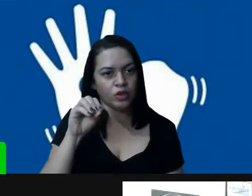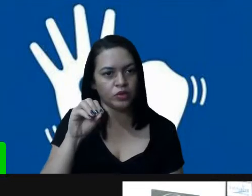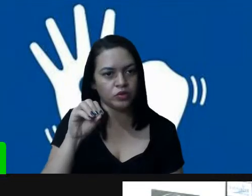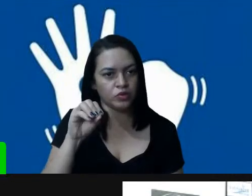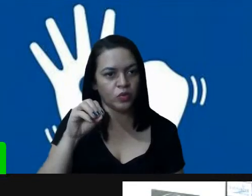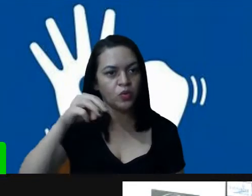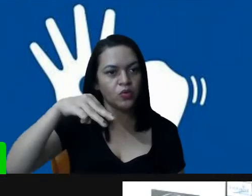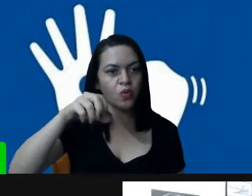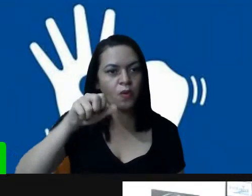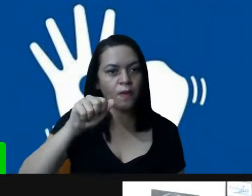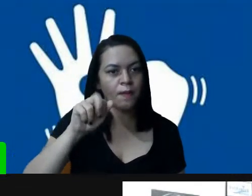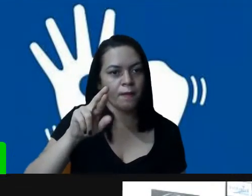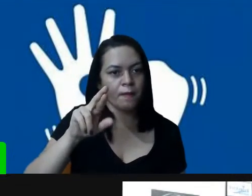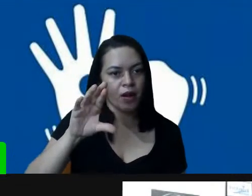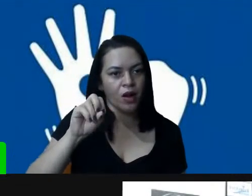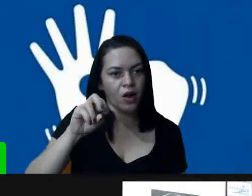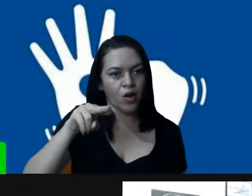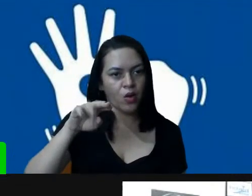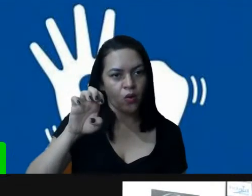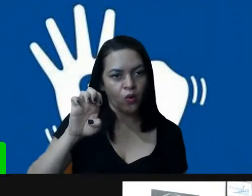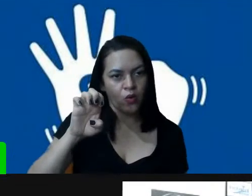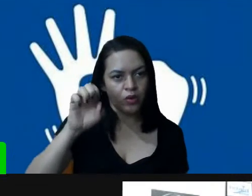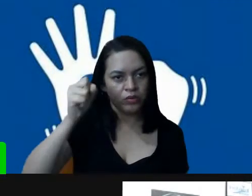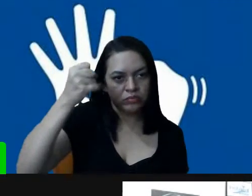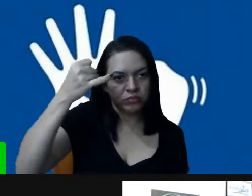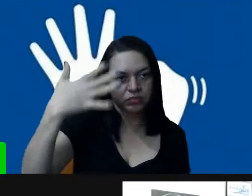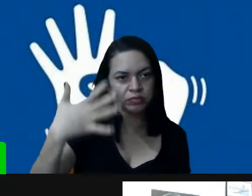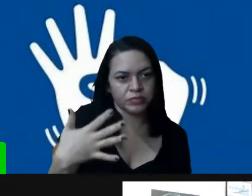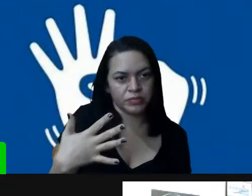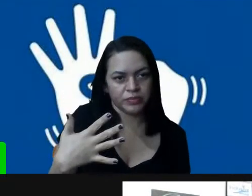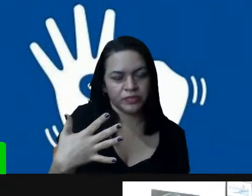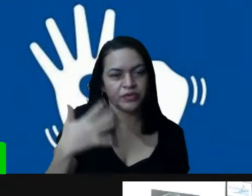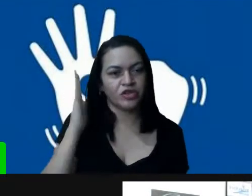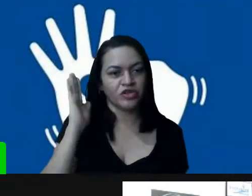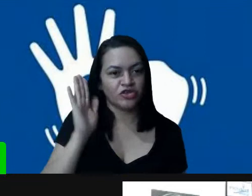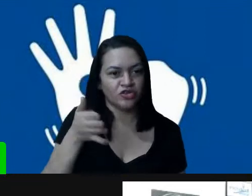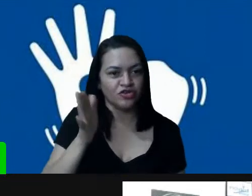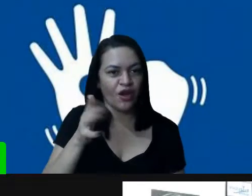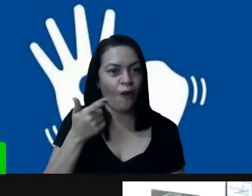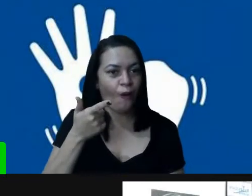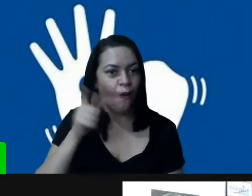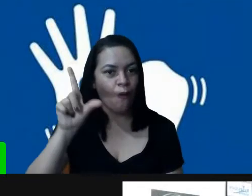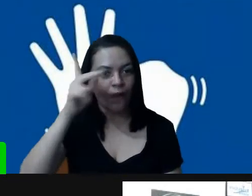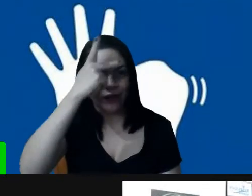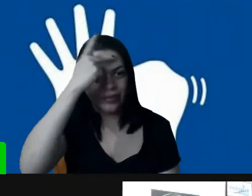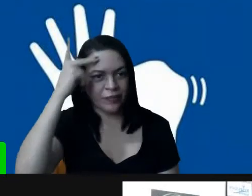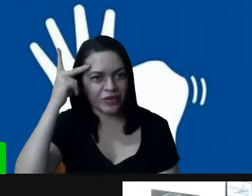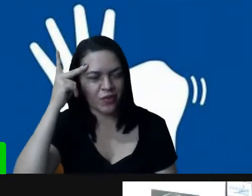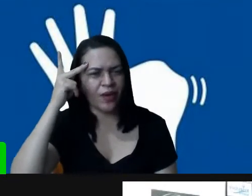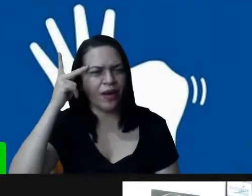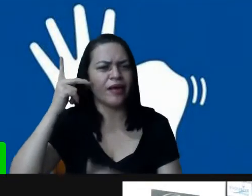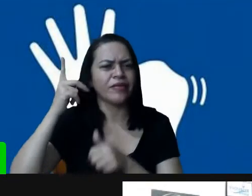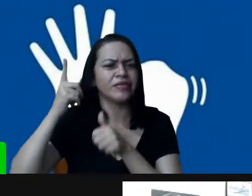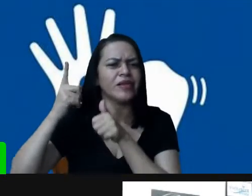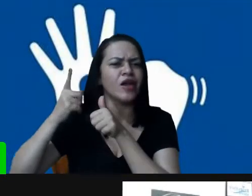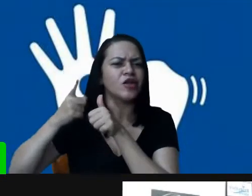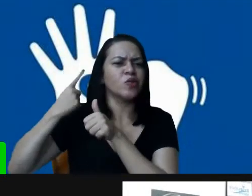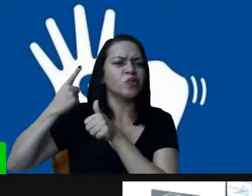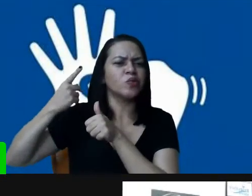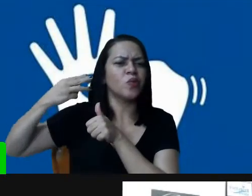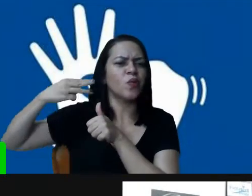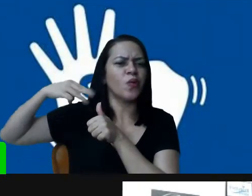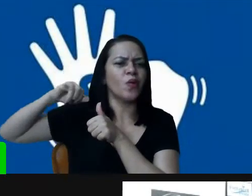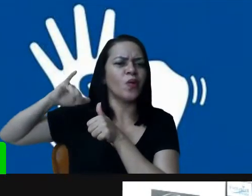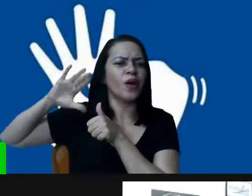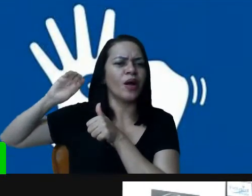Marcondes. Ele já é outra pessoa. Ele coloca assim: desde o dia 1º de maio,